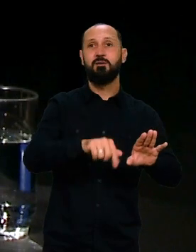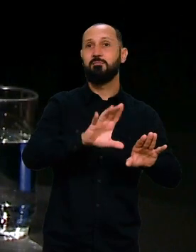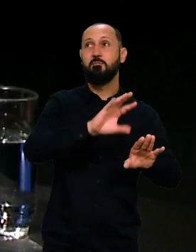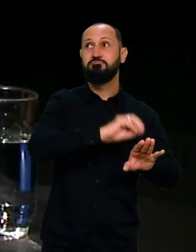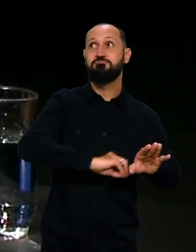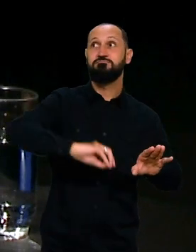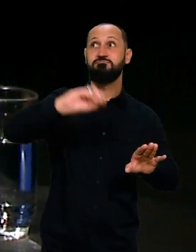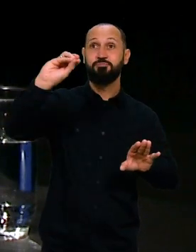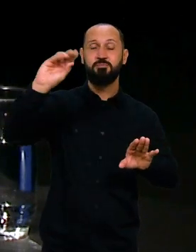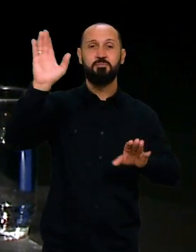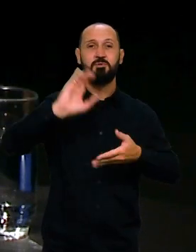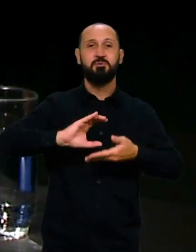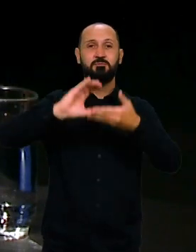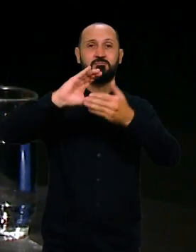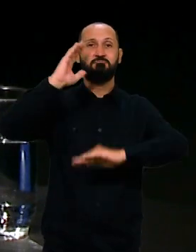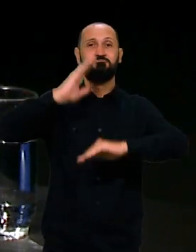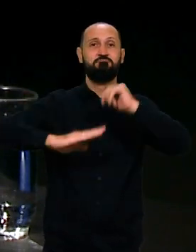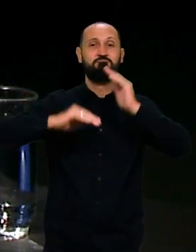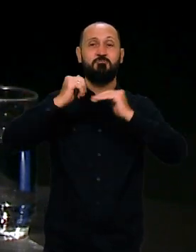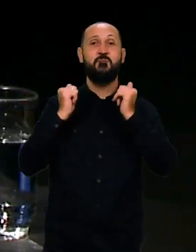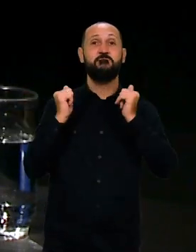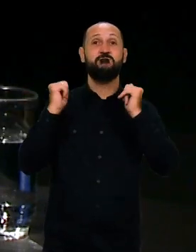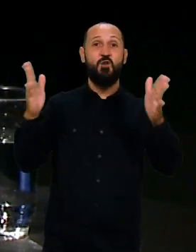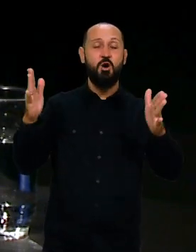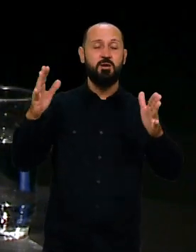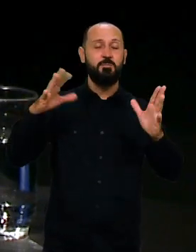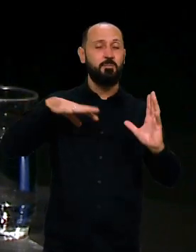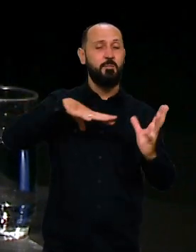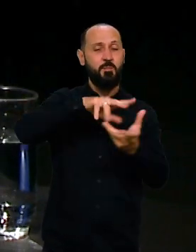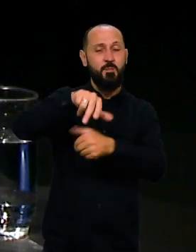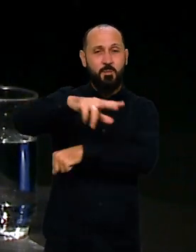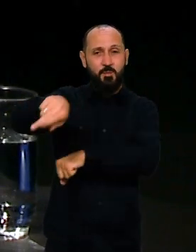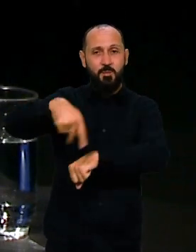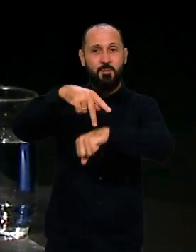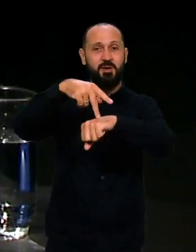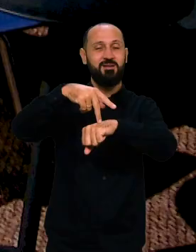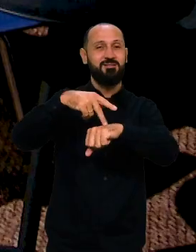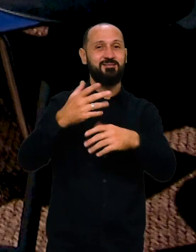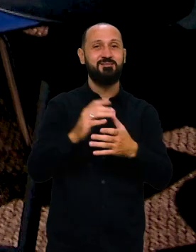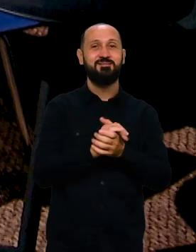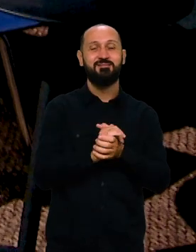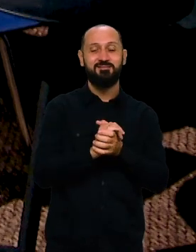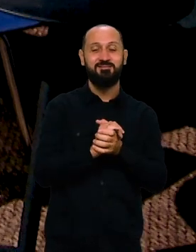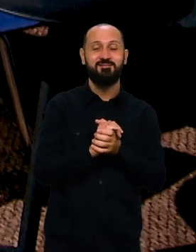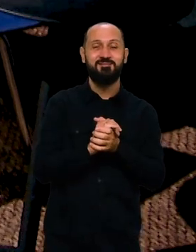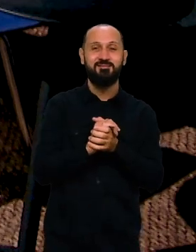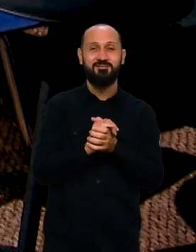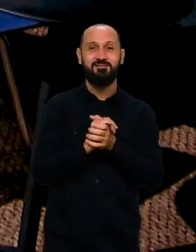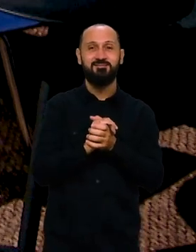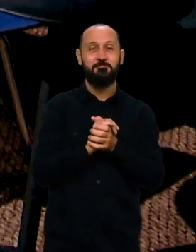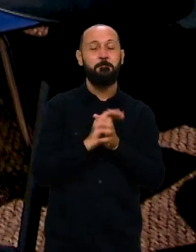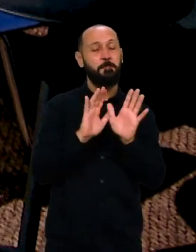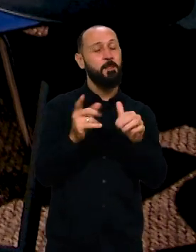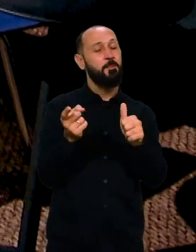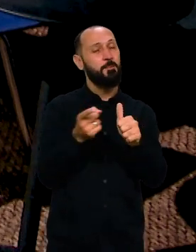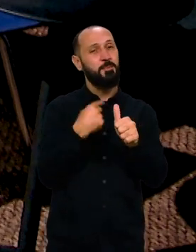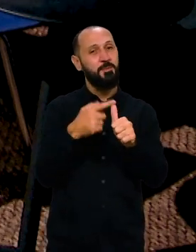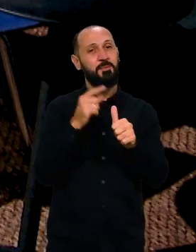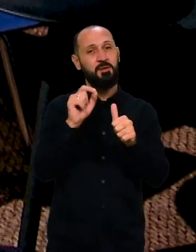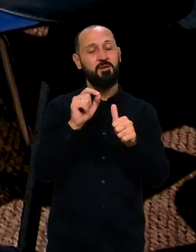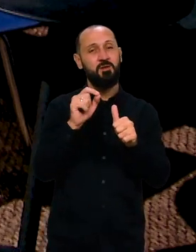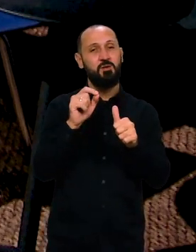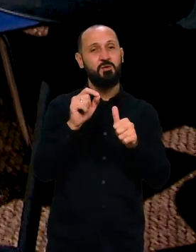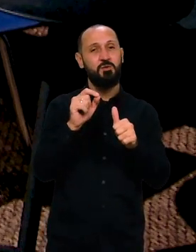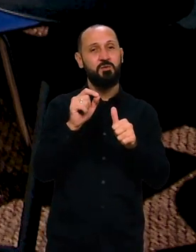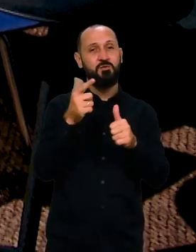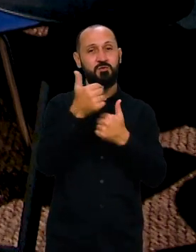levando também o seu profissionalismo para fora, né, para todo o país. Primeiro que primeiro falar que eu